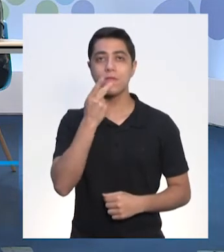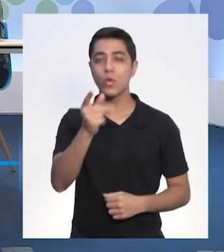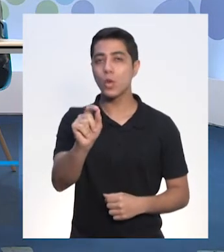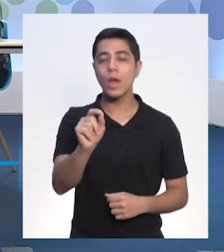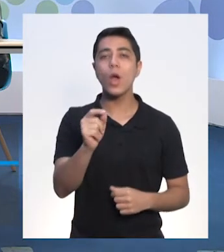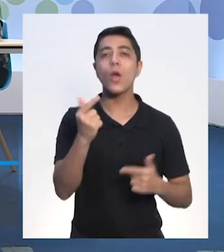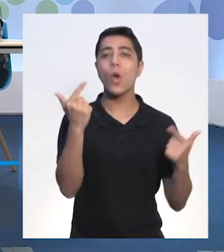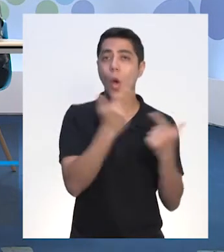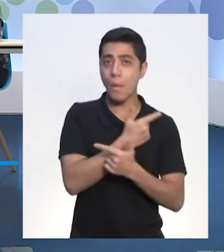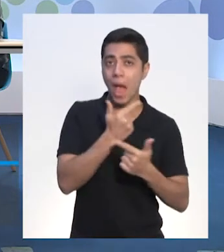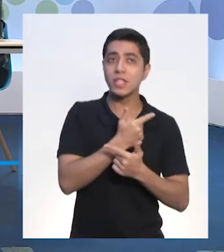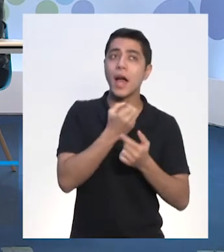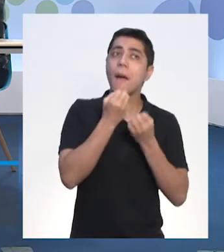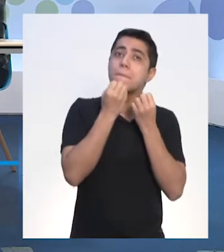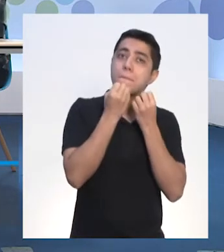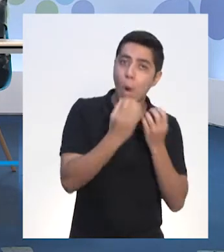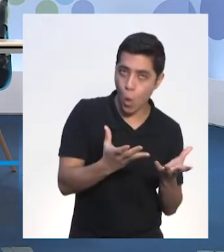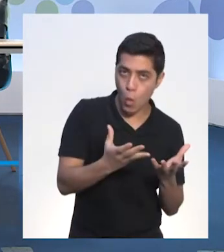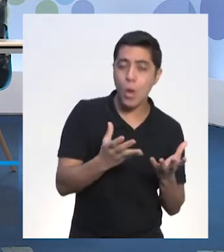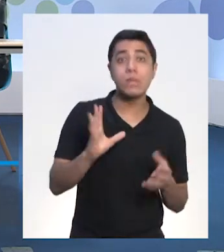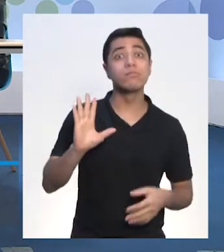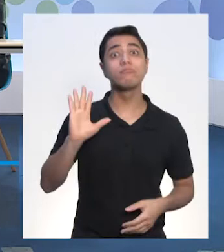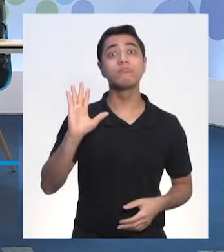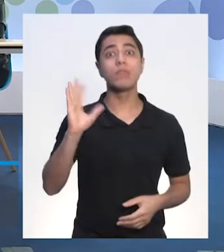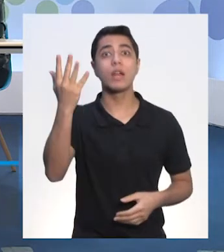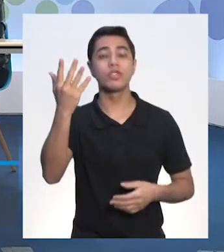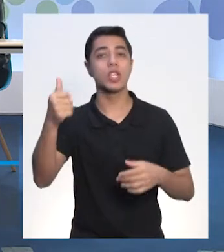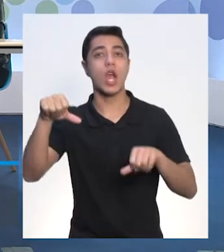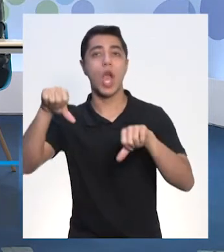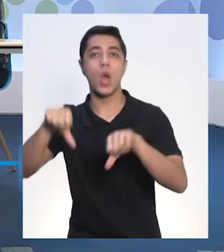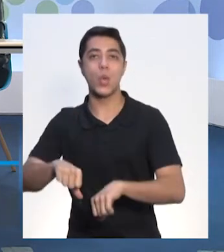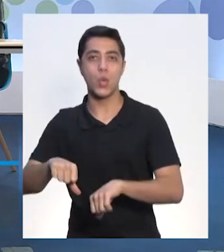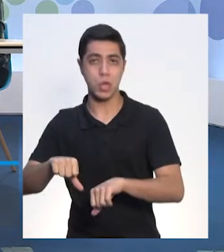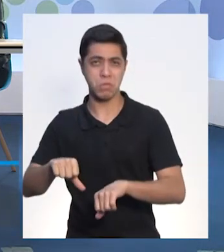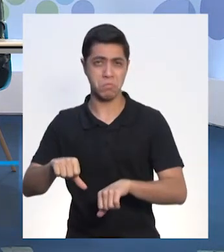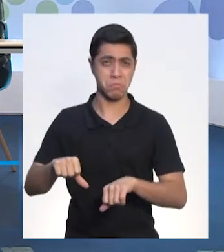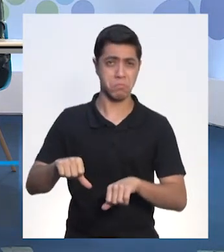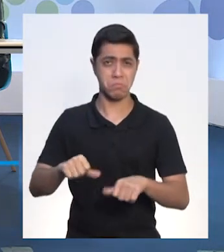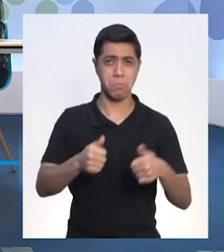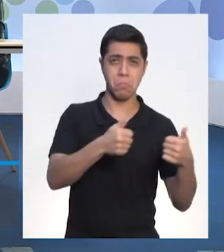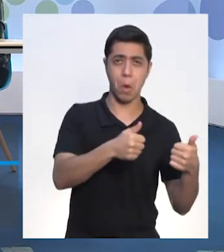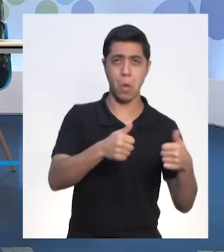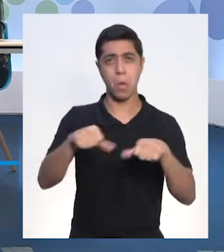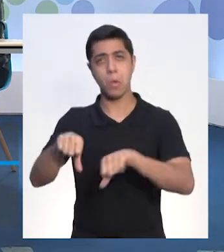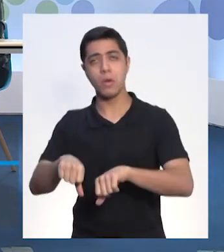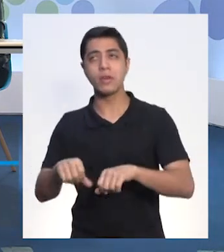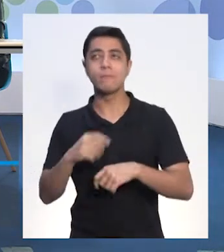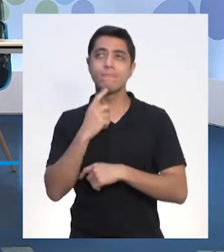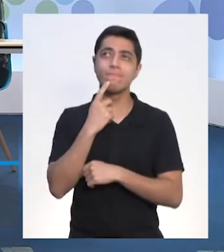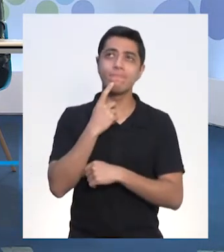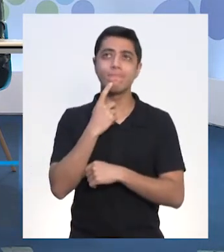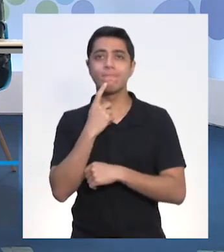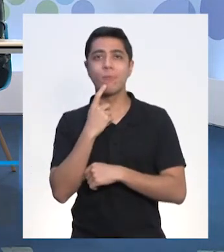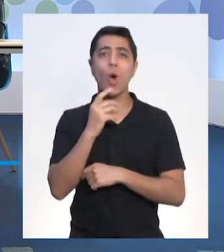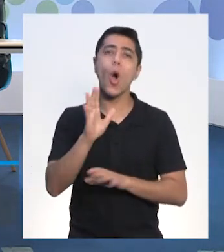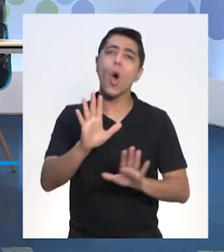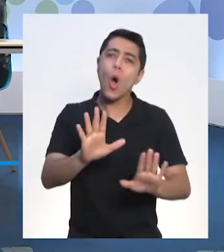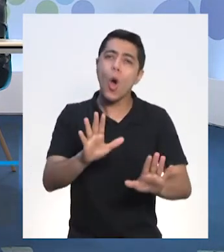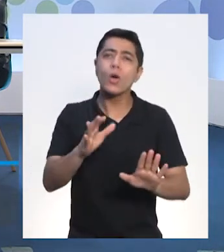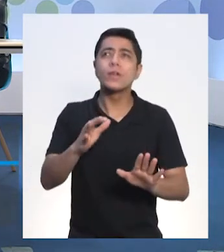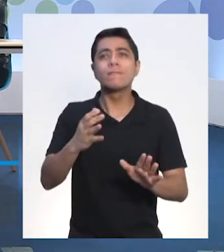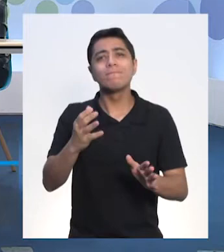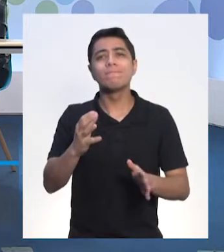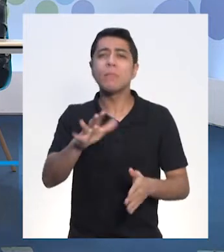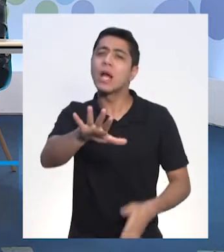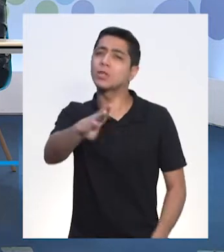tragédia é algo ruim. Então, Olha, Gerivânia, né? Tá não tá tão certo assim, mas agora a